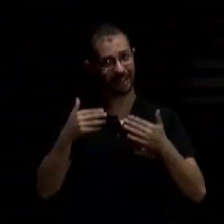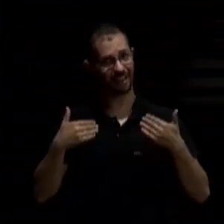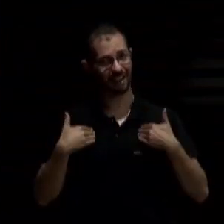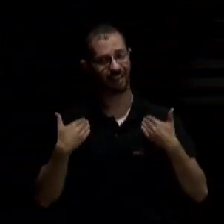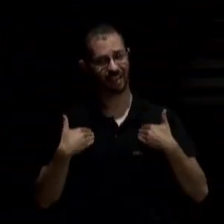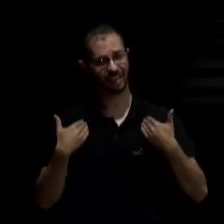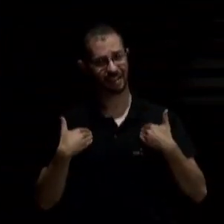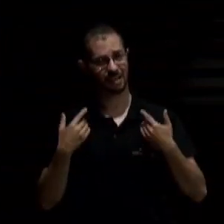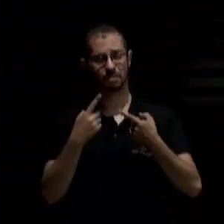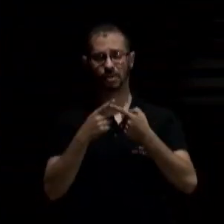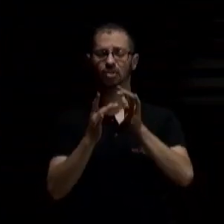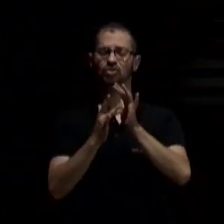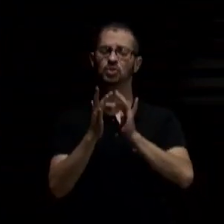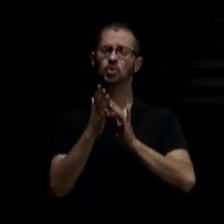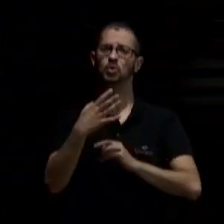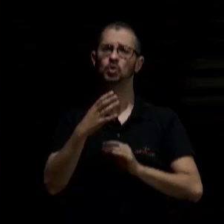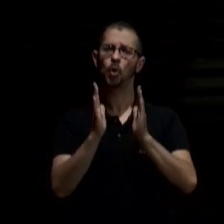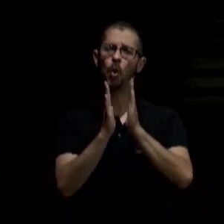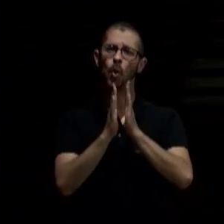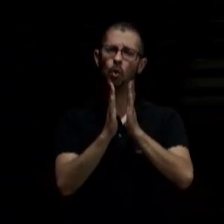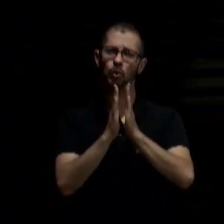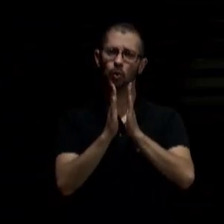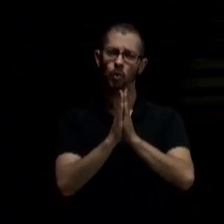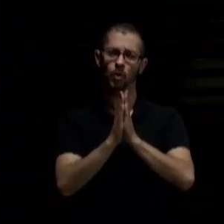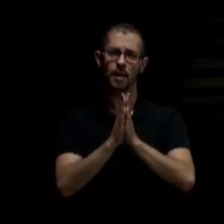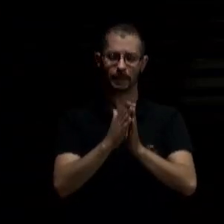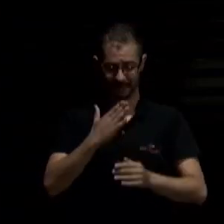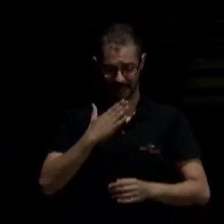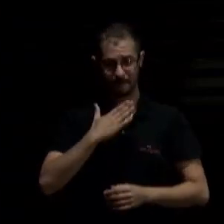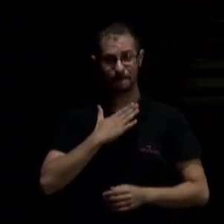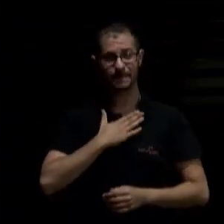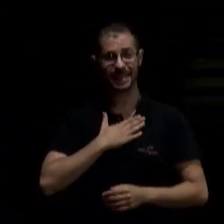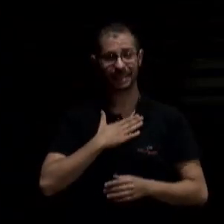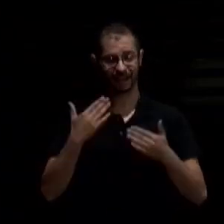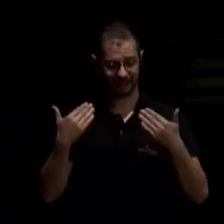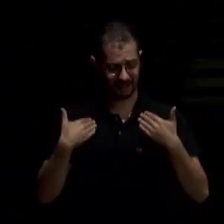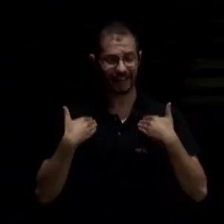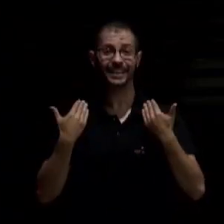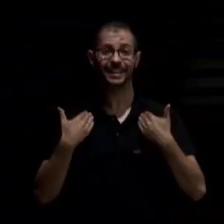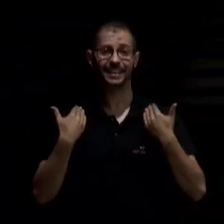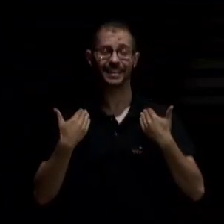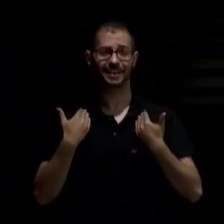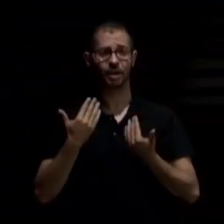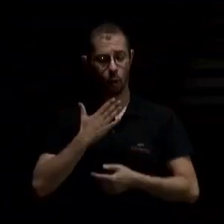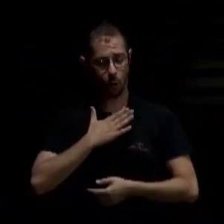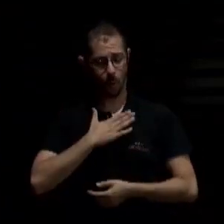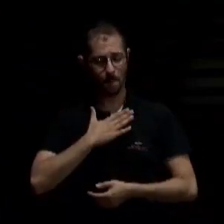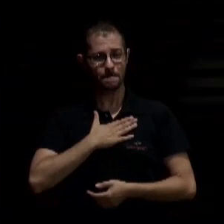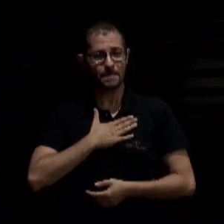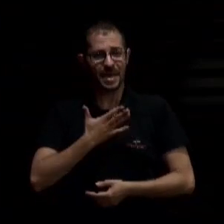nesse sentido, para que a minha alegria, o meu